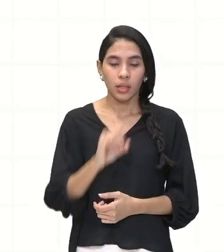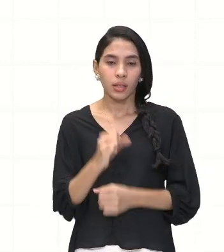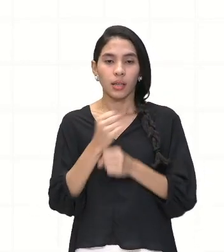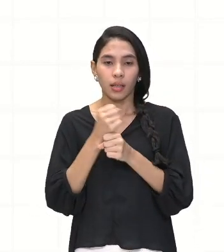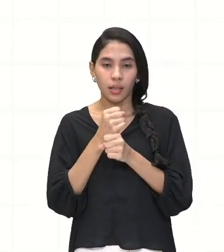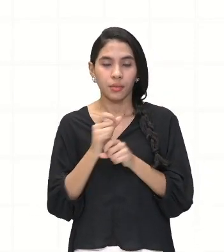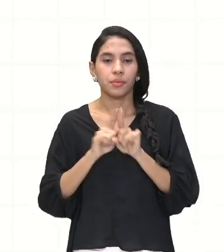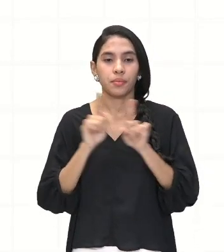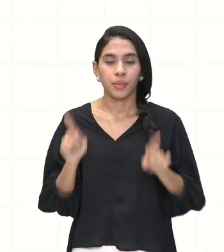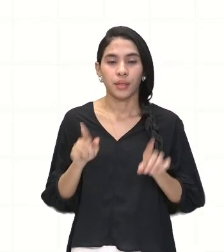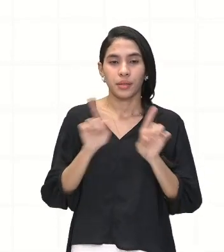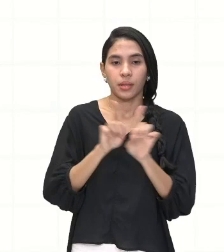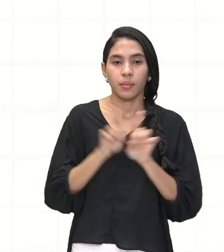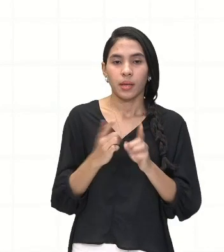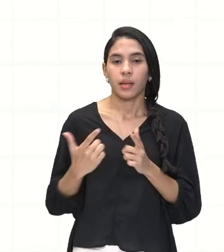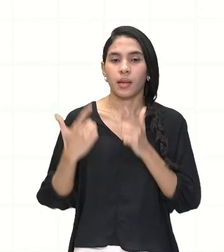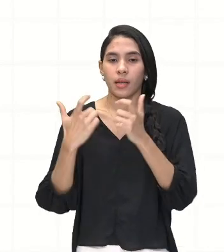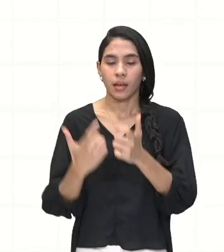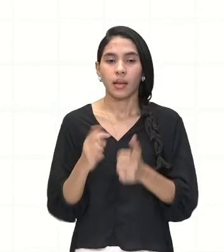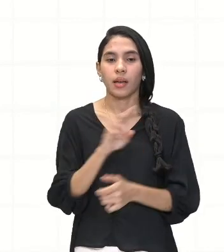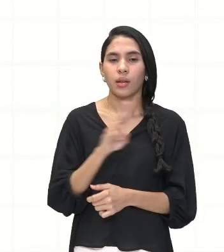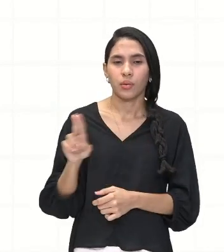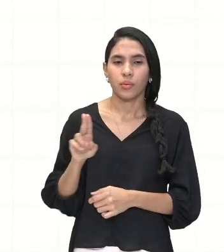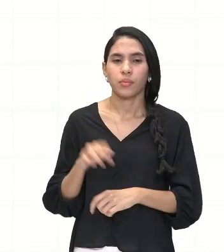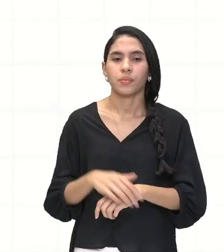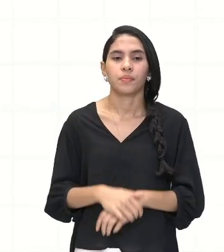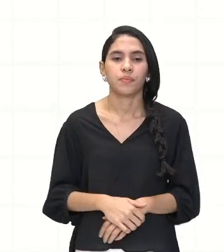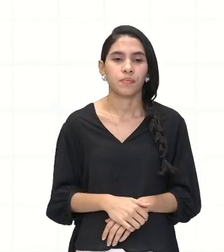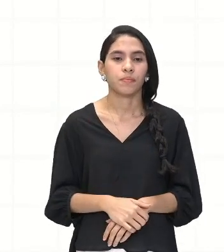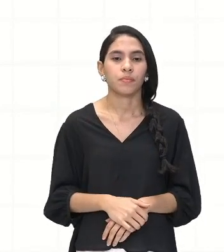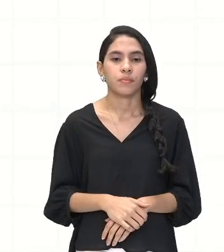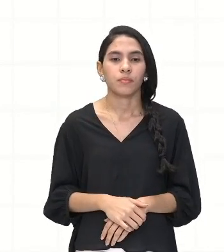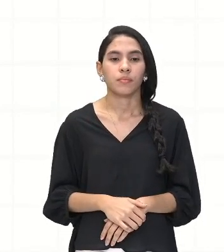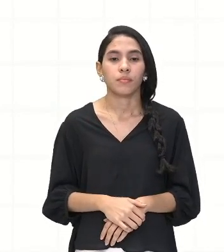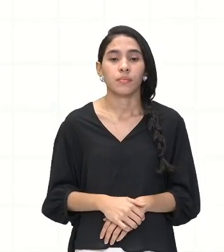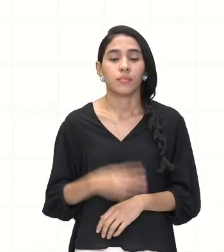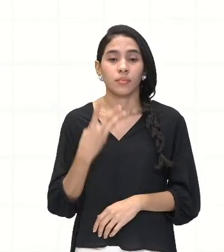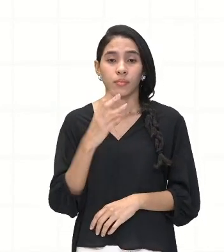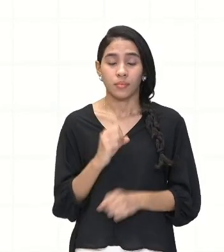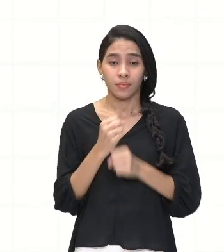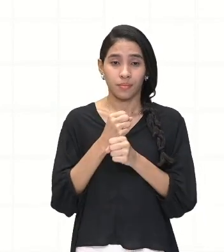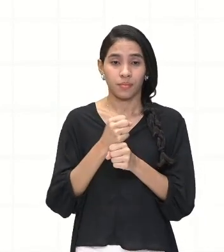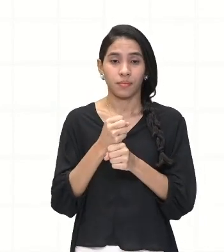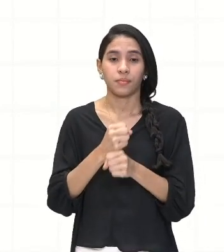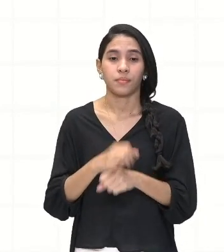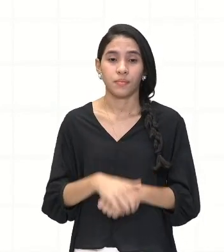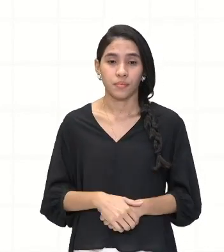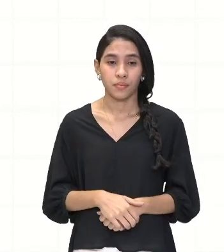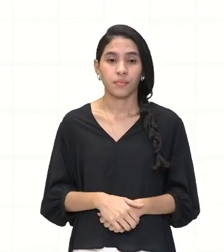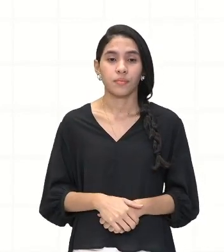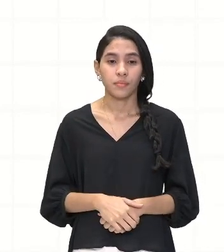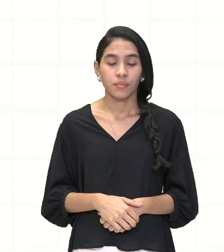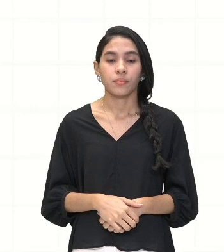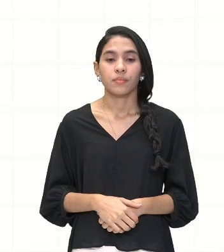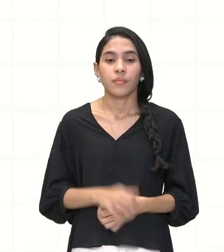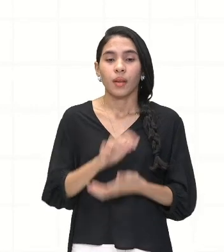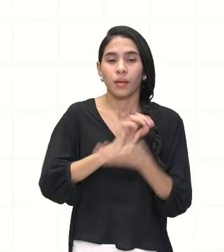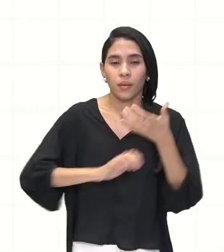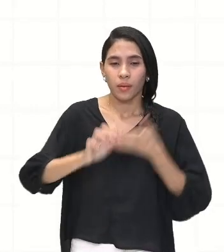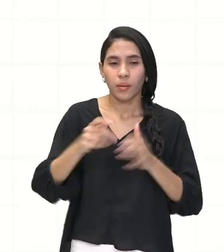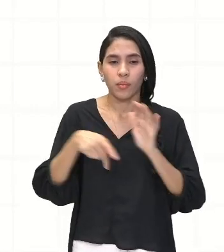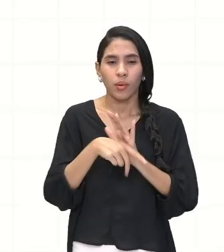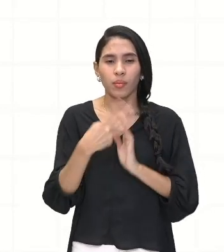também a guerra conhecida como a Guerra dos 30 Anos. Esse conflito dos 30